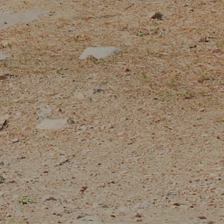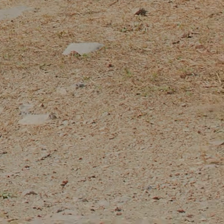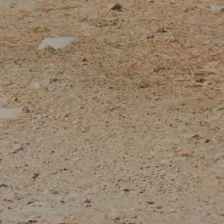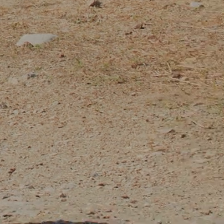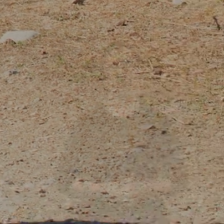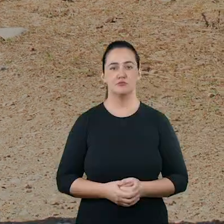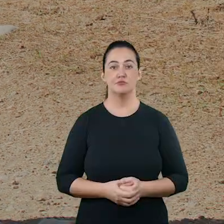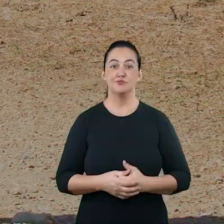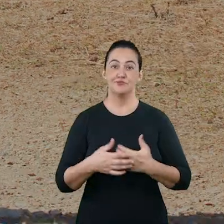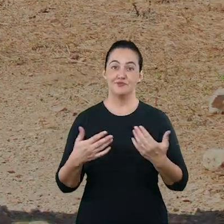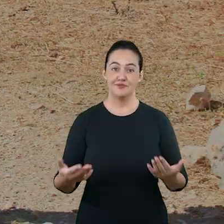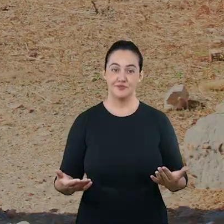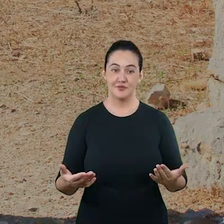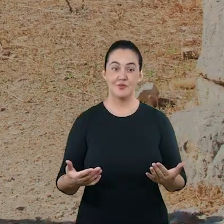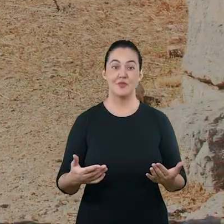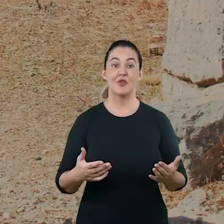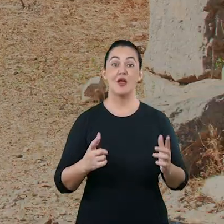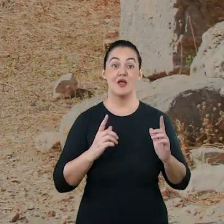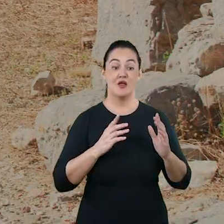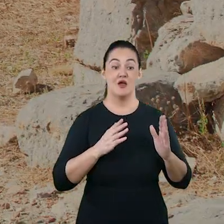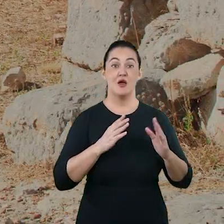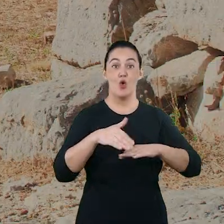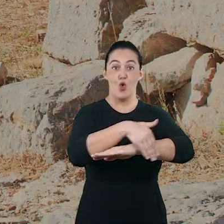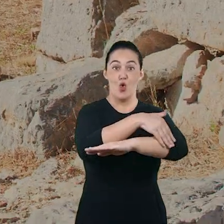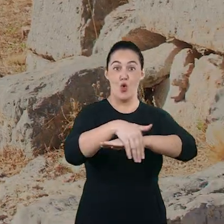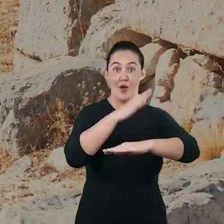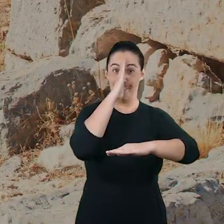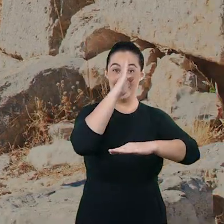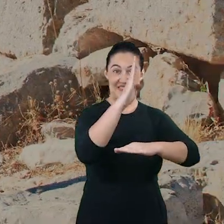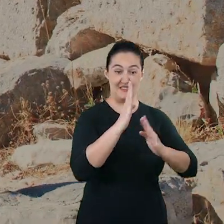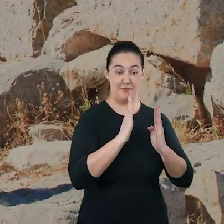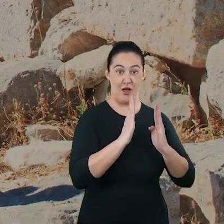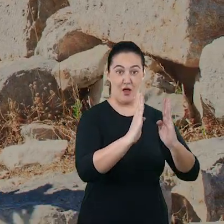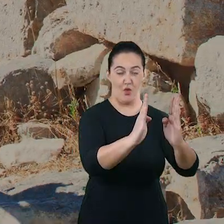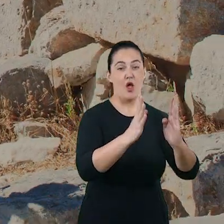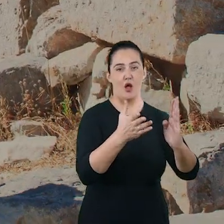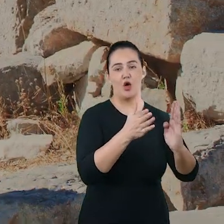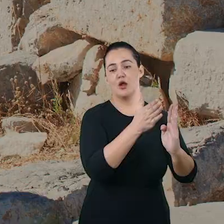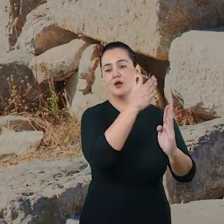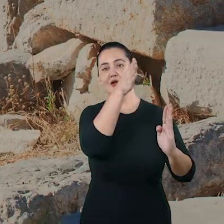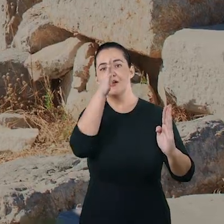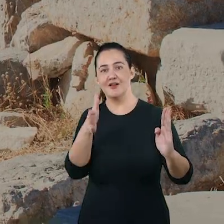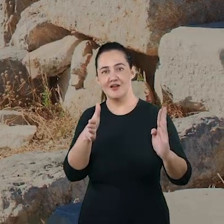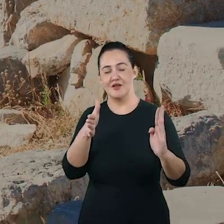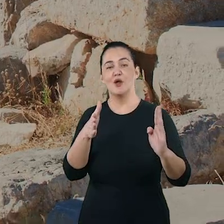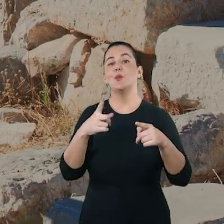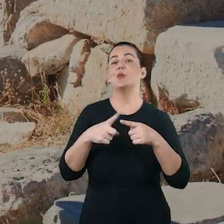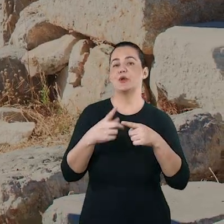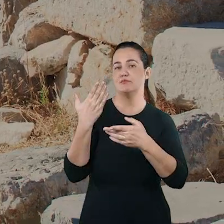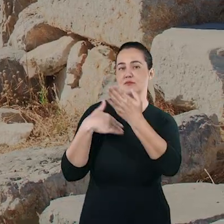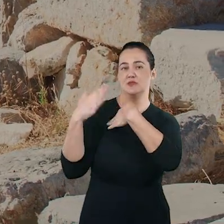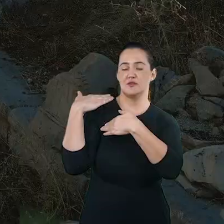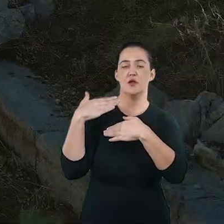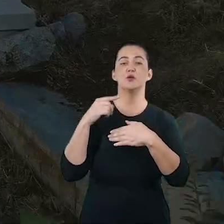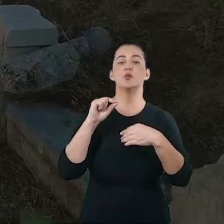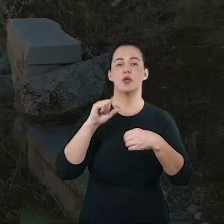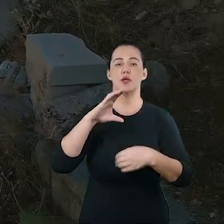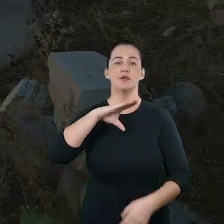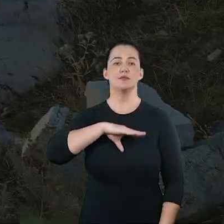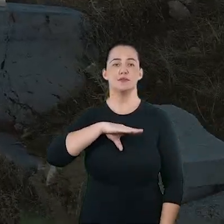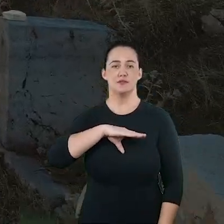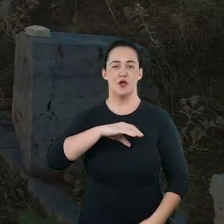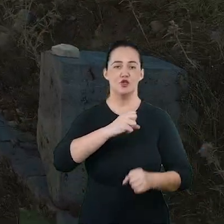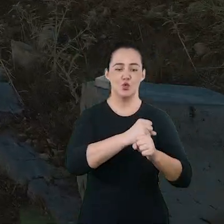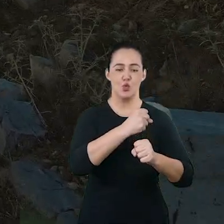Assim eu saio do Cardos Maximus e entro no Decumano Maximus. Quando as cidades eram construídas, elas tinham